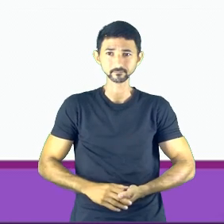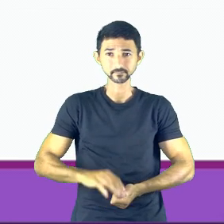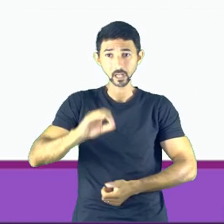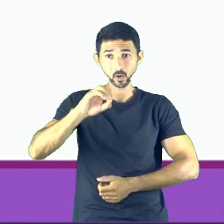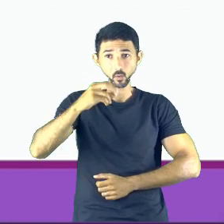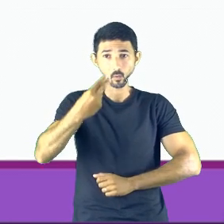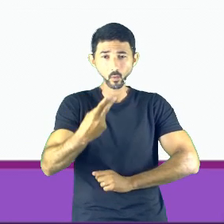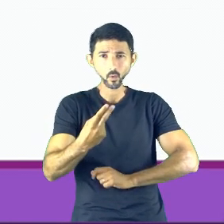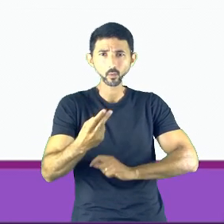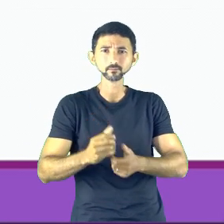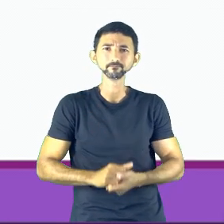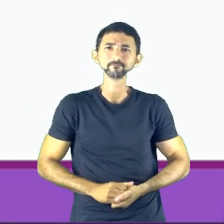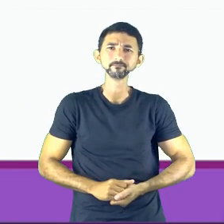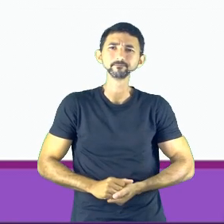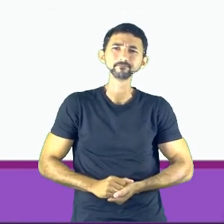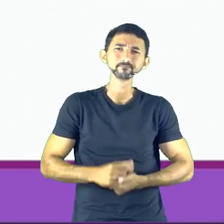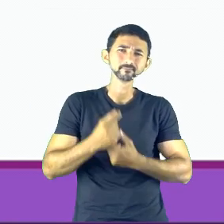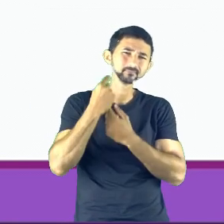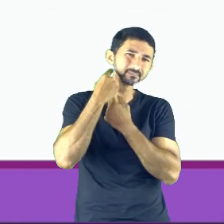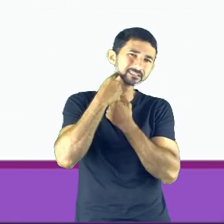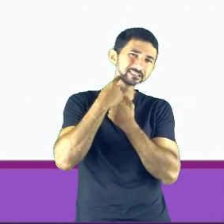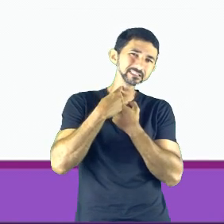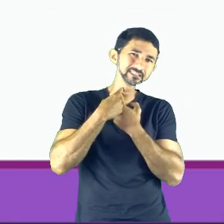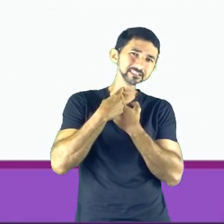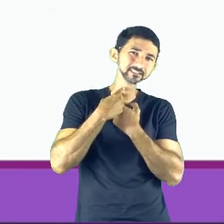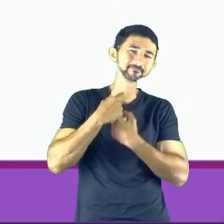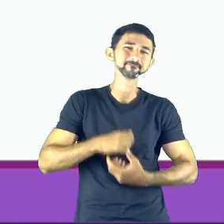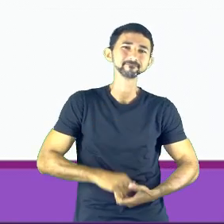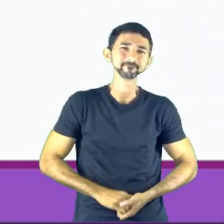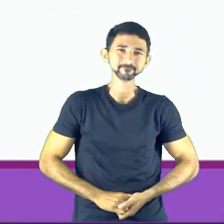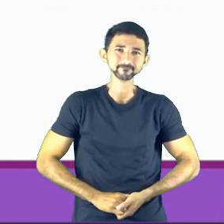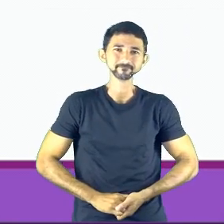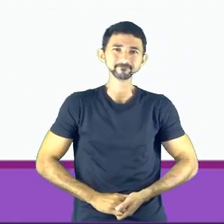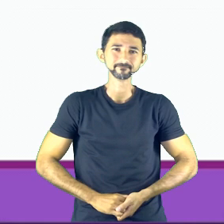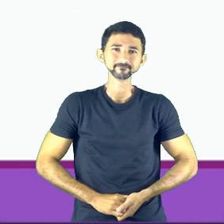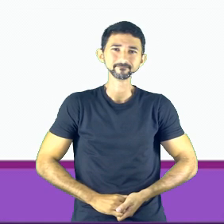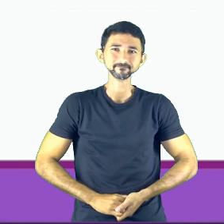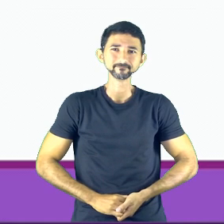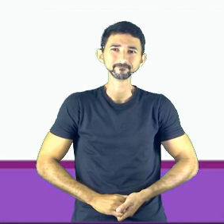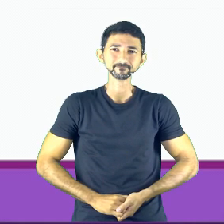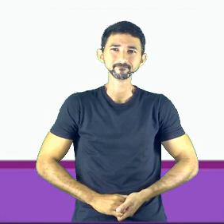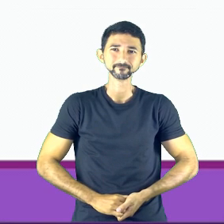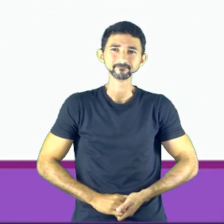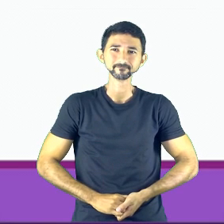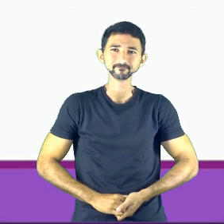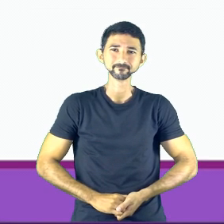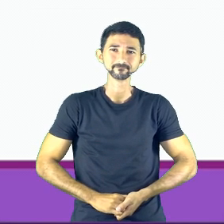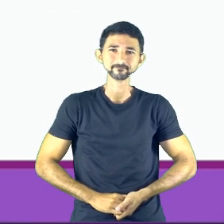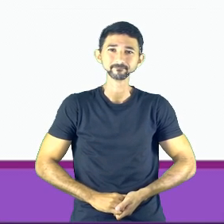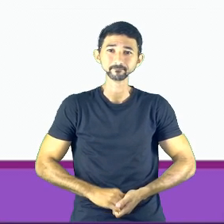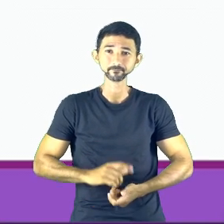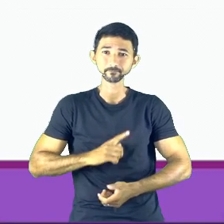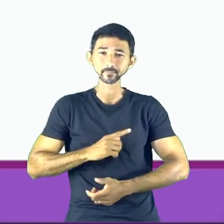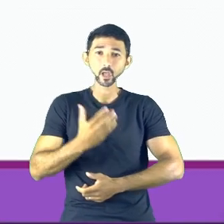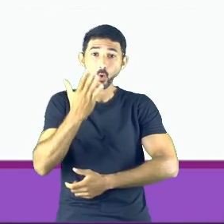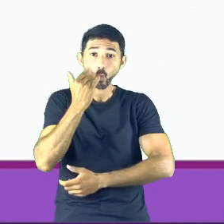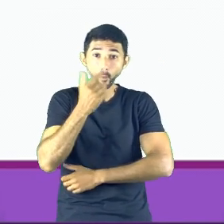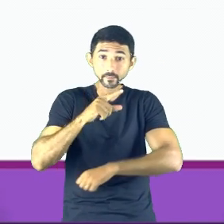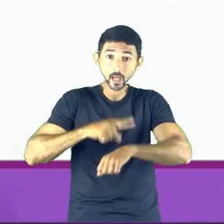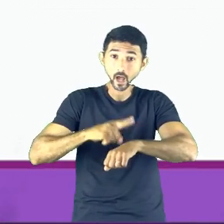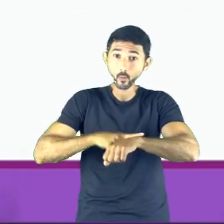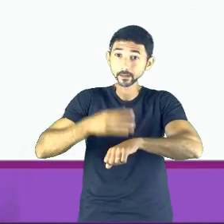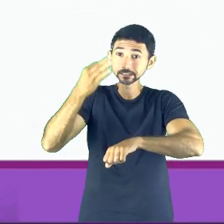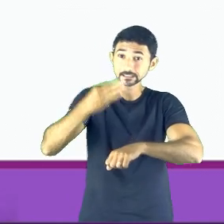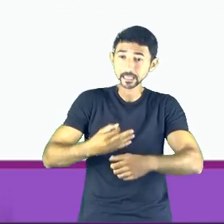pouco machucado. Ou poderia também ficar: parece um pouco arranhado. Bora continuar a análise aqui? Eu